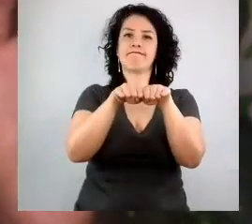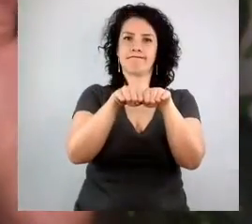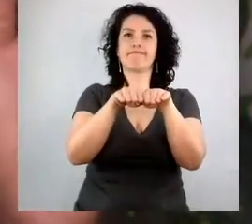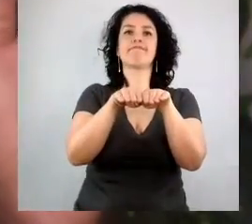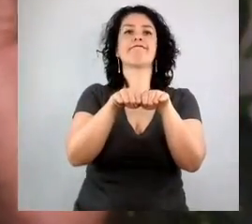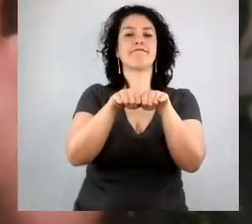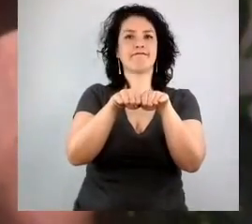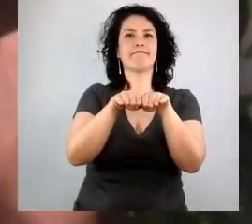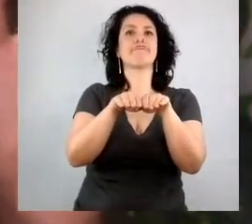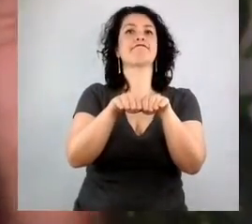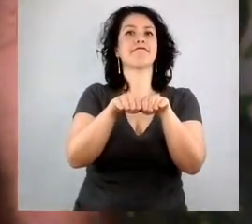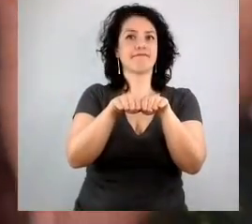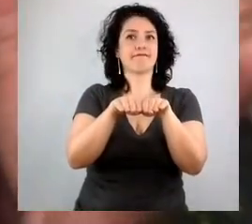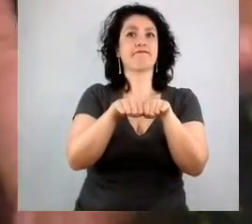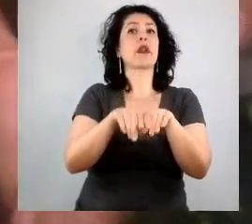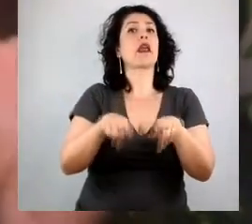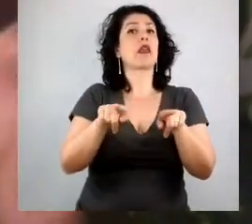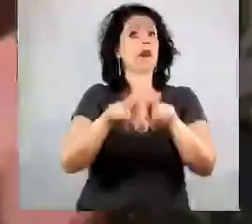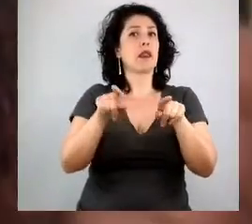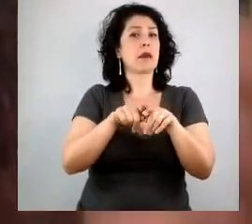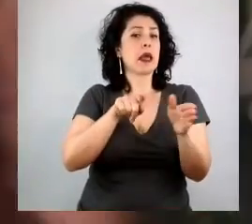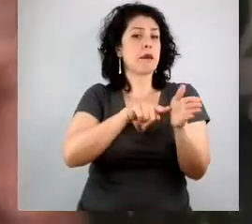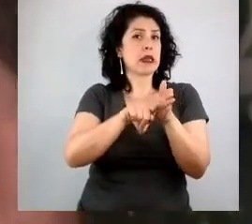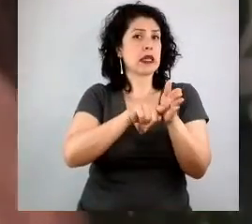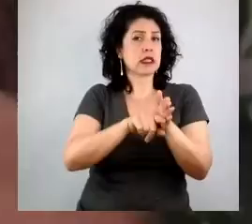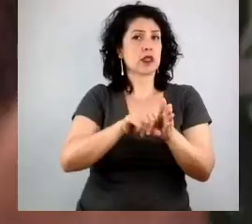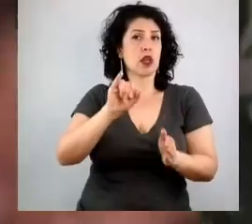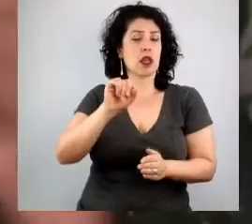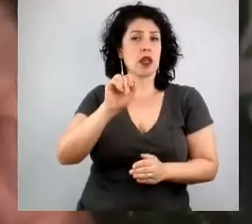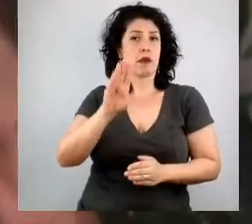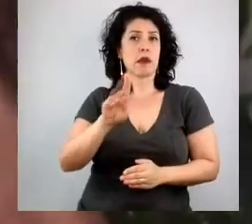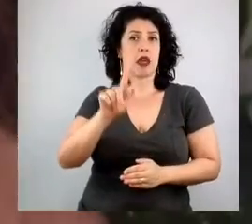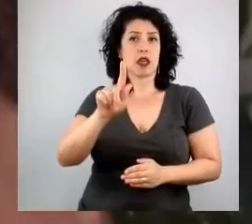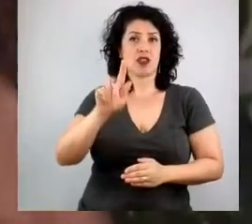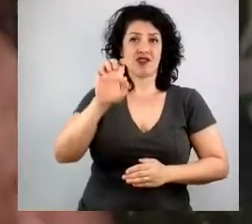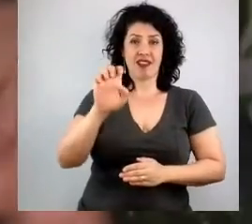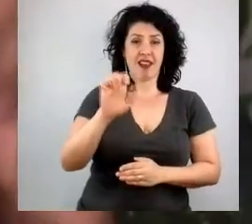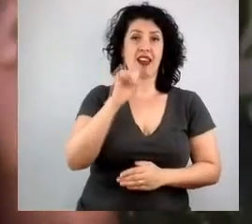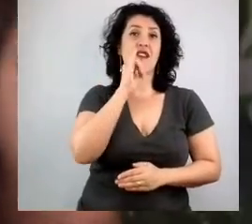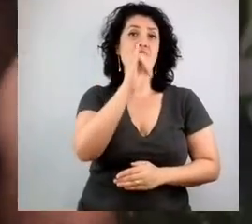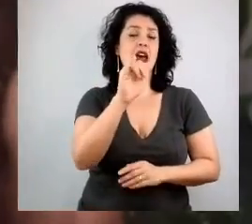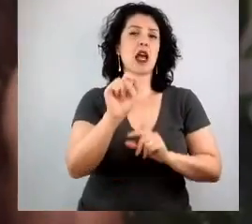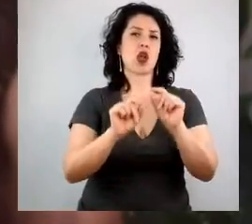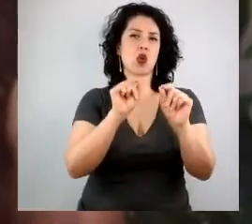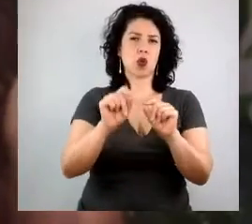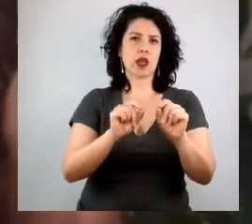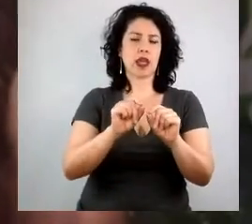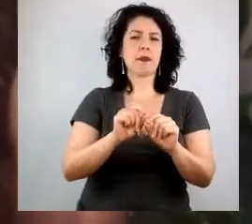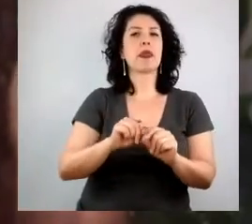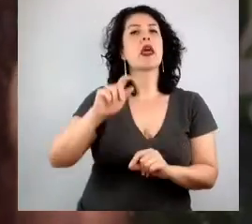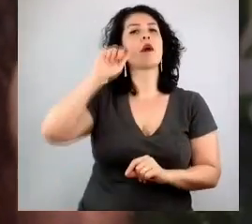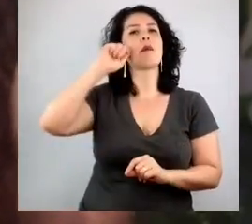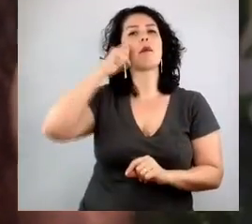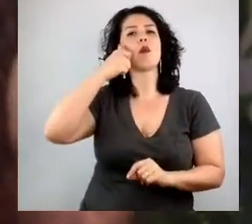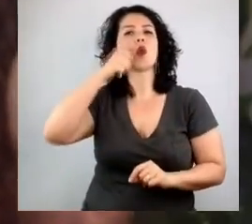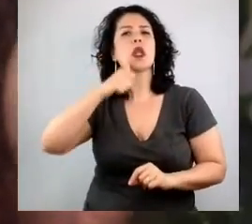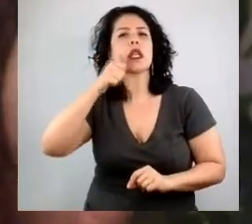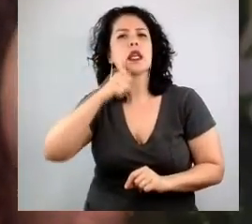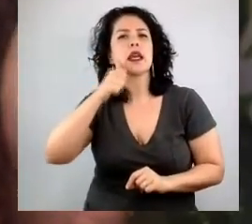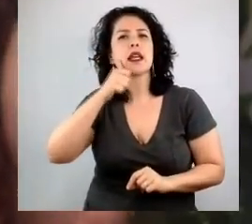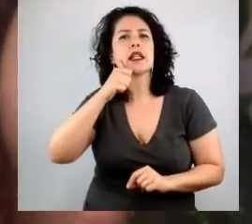Segundo o IBGE, mulheres pretas ganham menos da metade do salário de homens brancos.